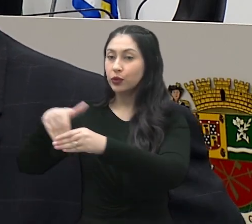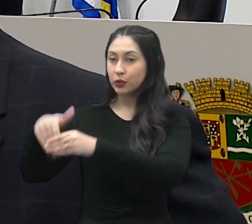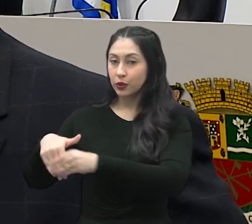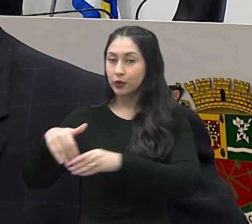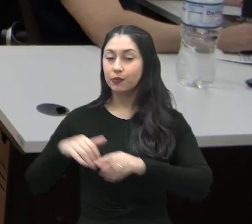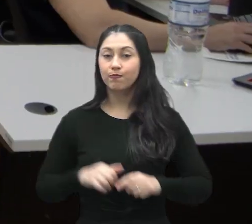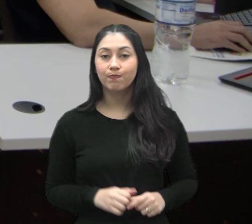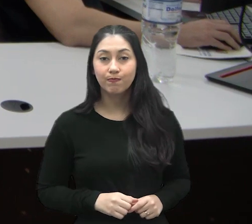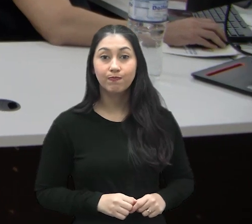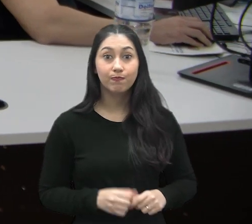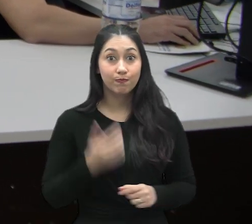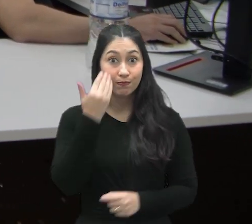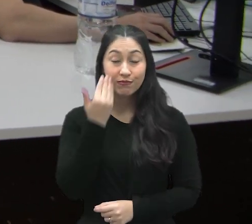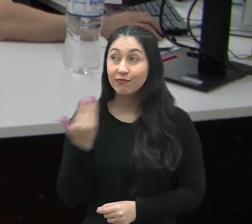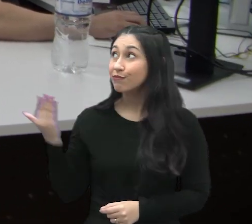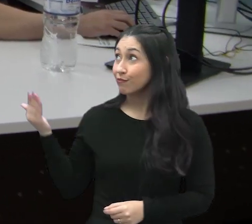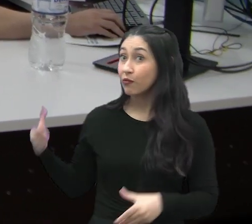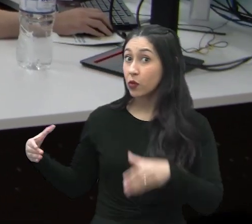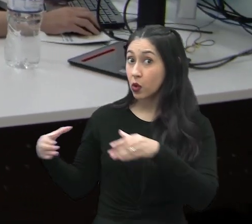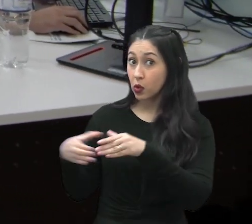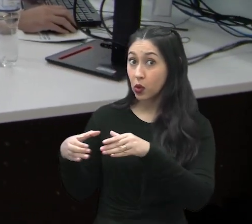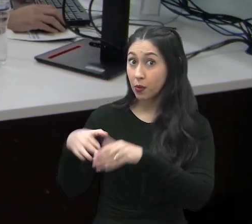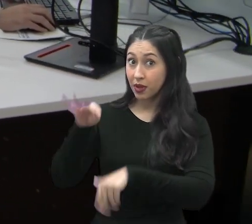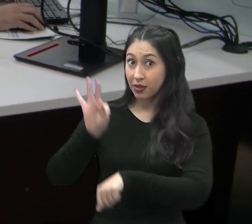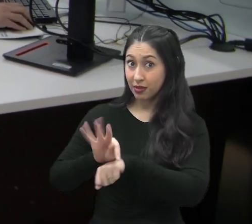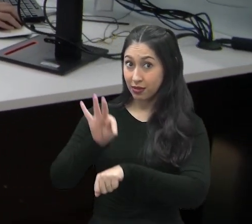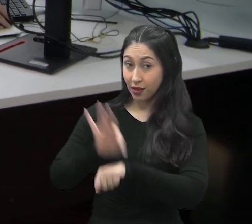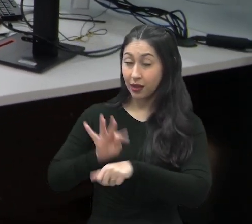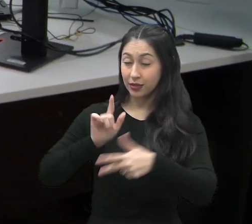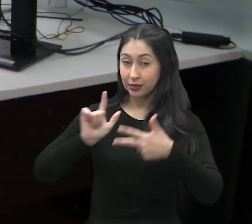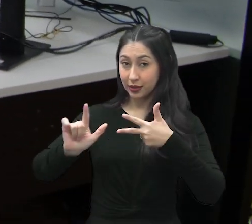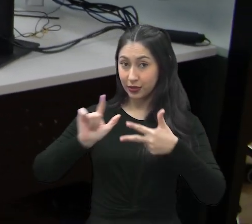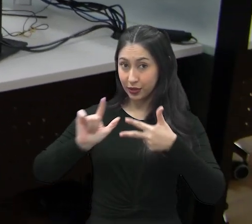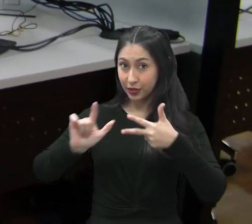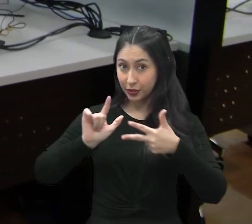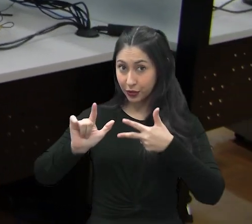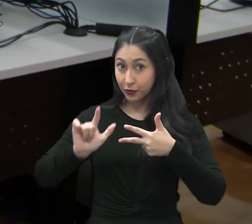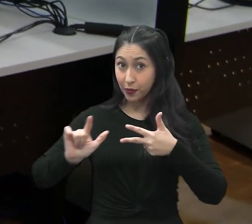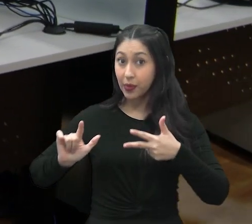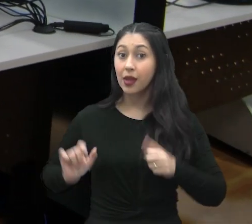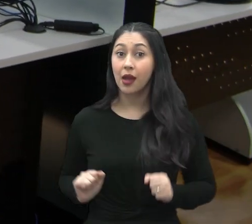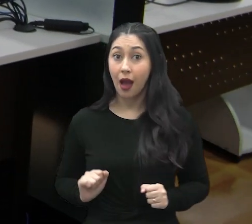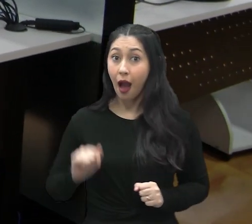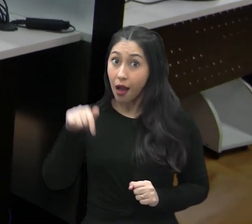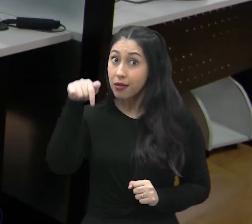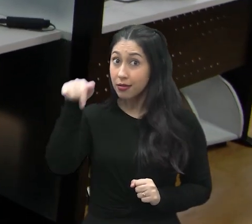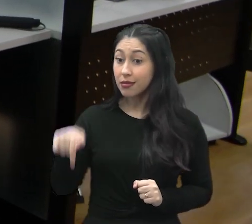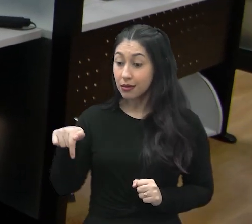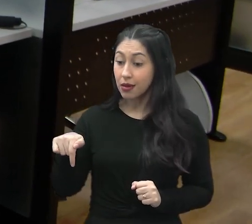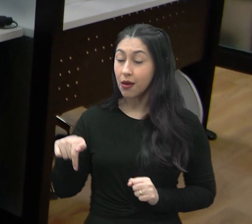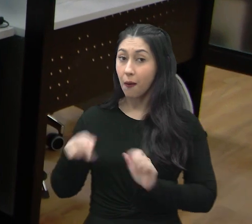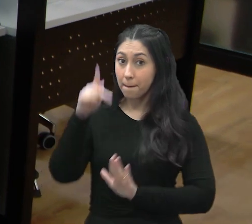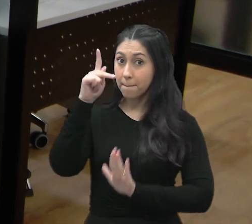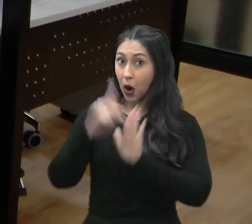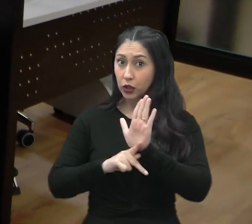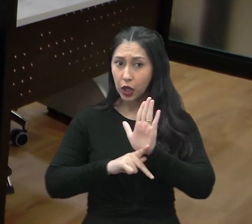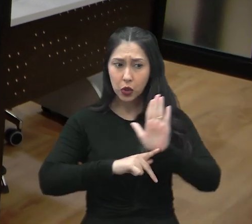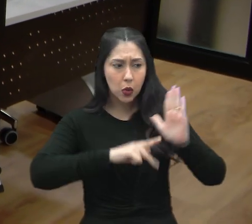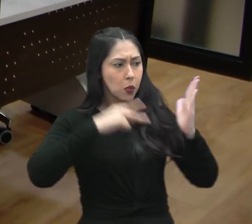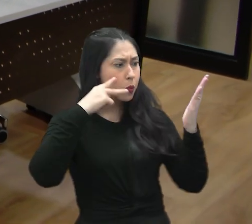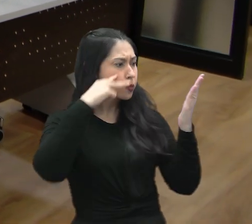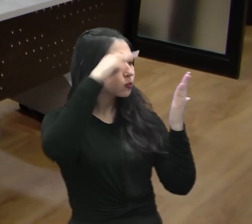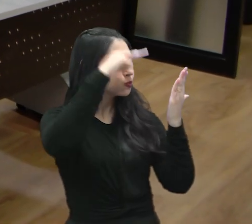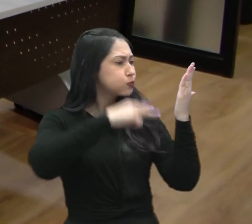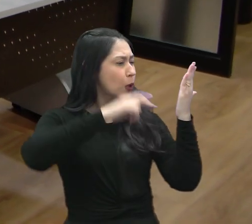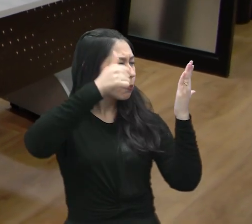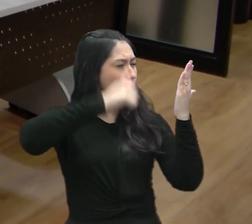em plenário. Esse é o Departamento Técnico Legislativo, onde os projetos apresentados pelos vereadores são